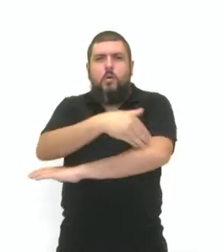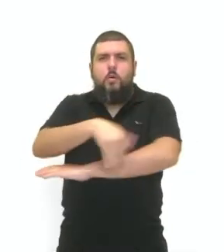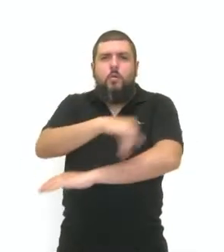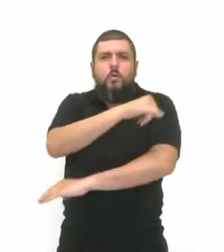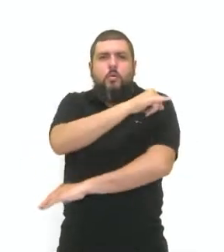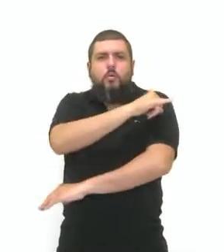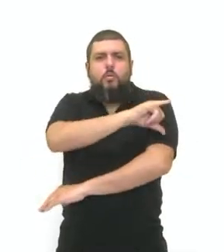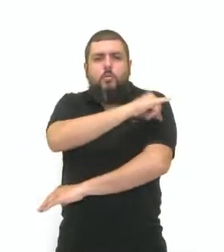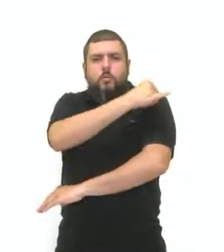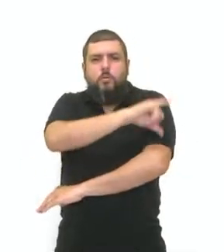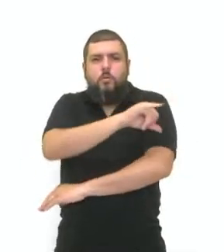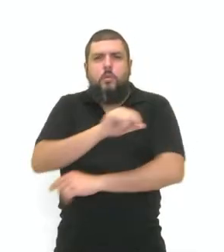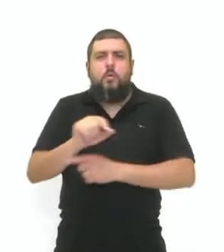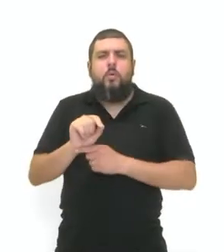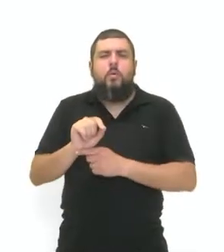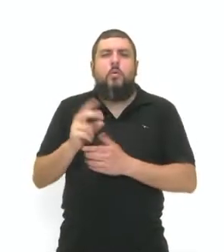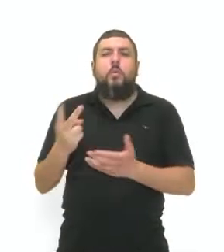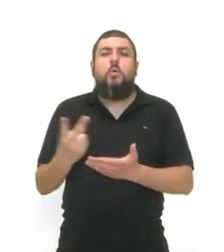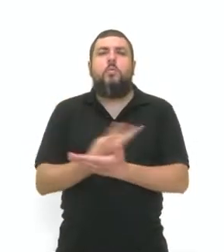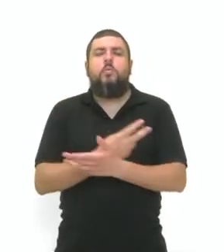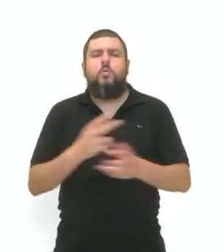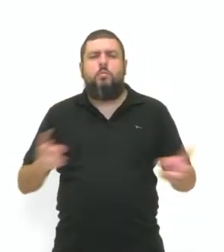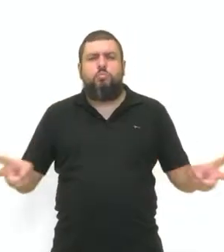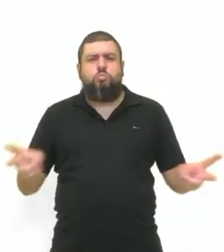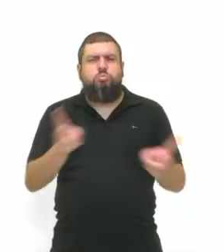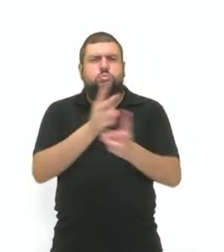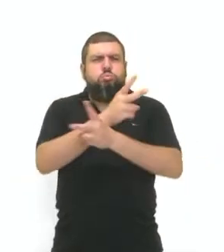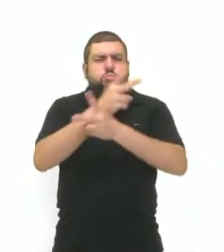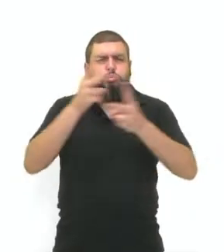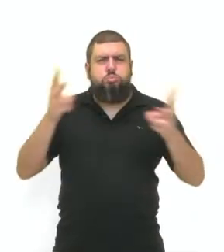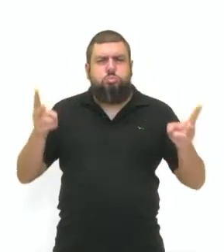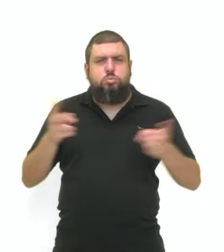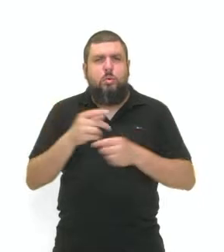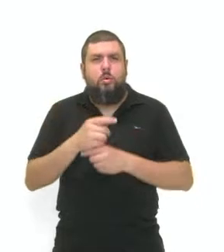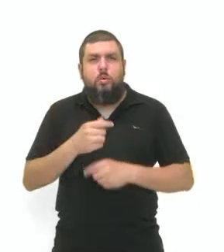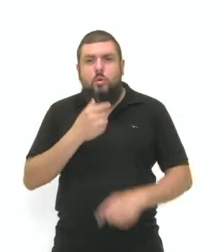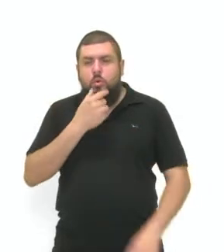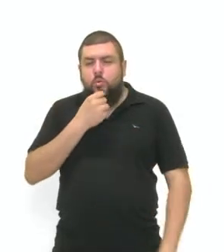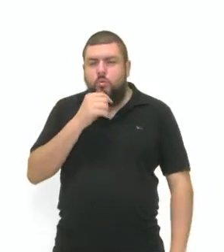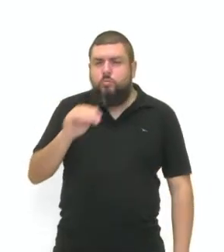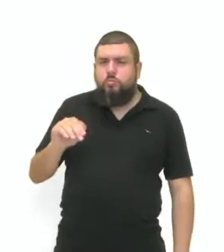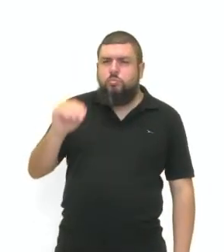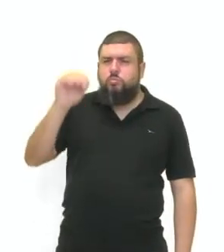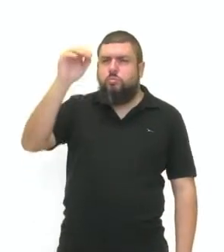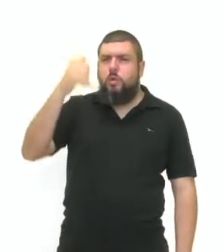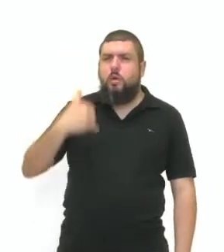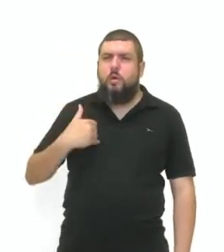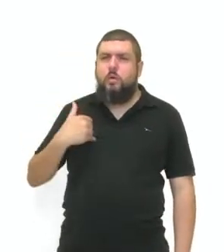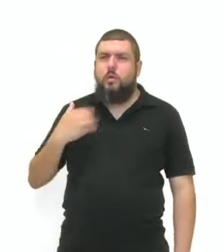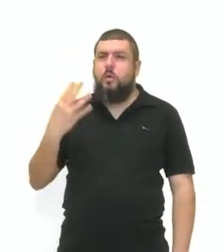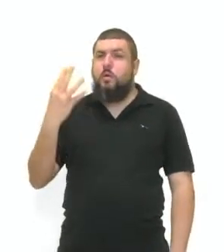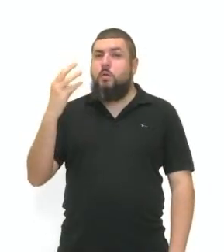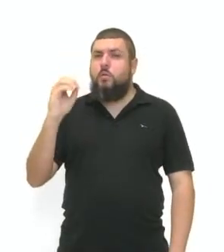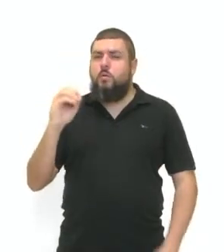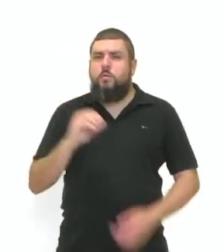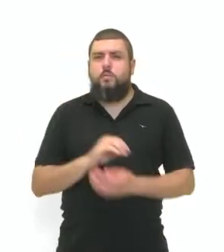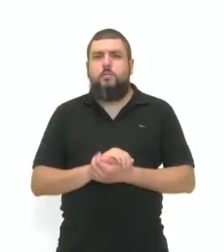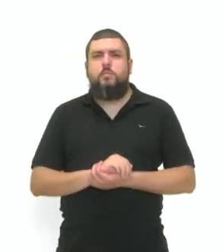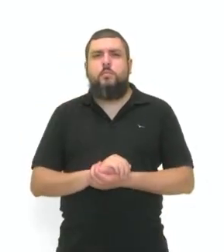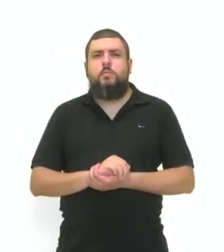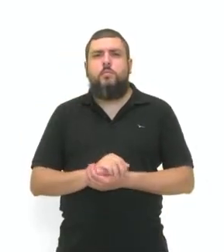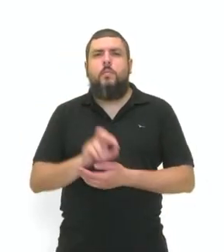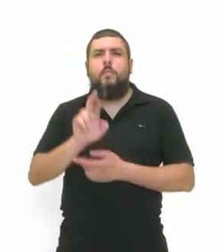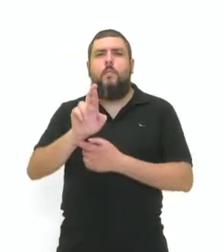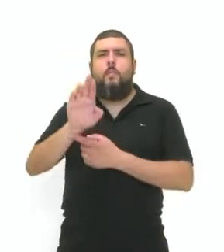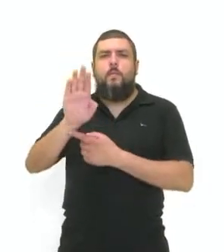vendaval tremendo no dia em que, melancolicamente, chegava aos 40 anos de idade. Já Rubem Braga se divide